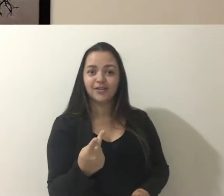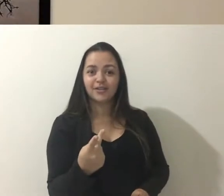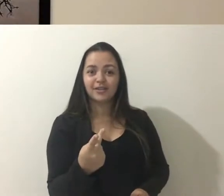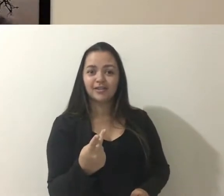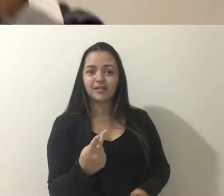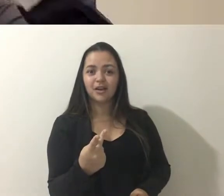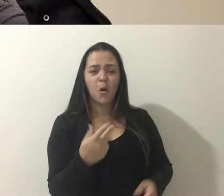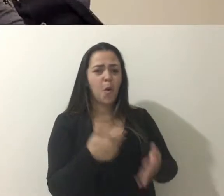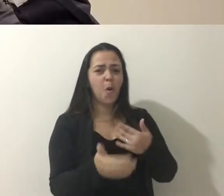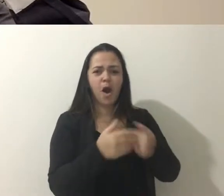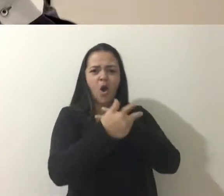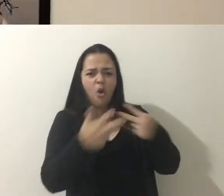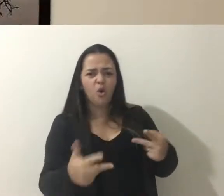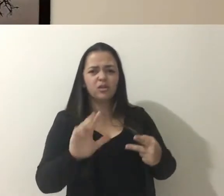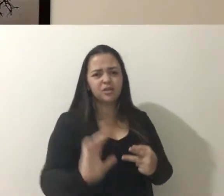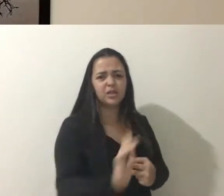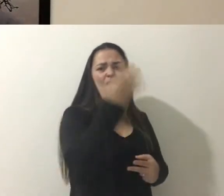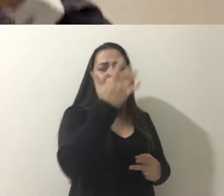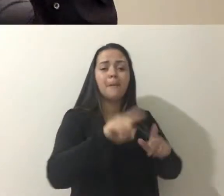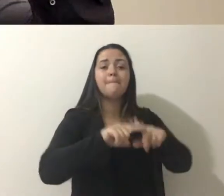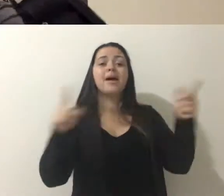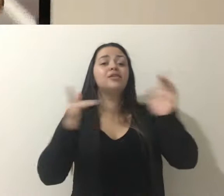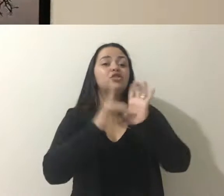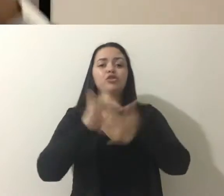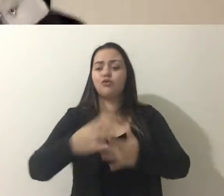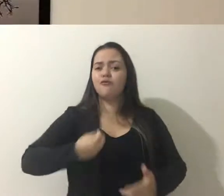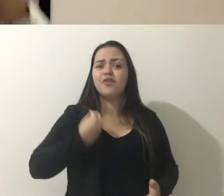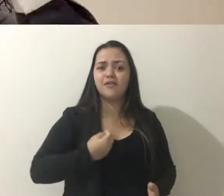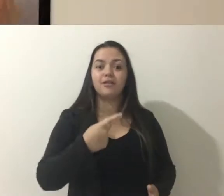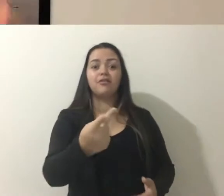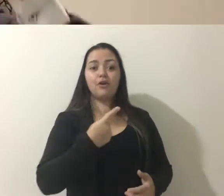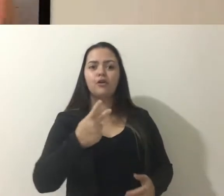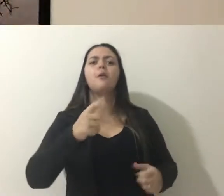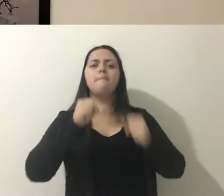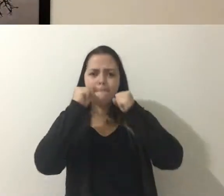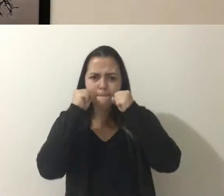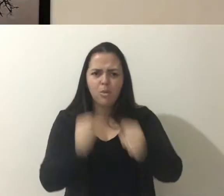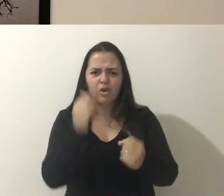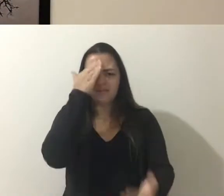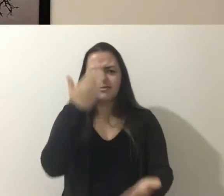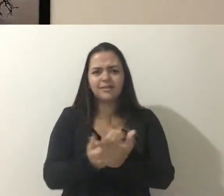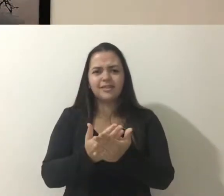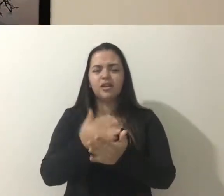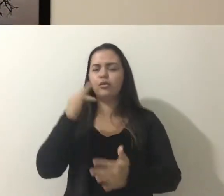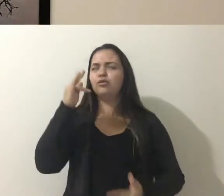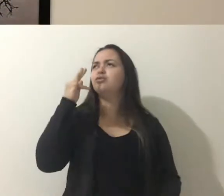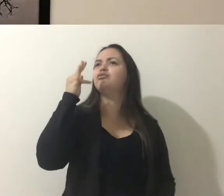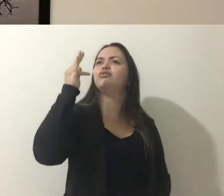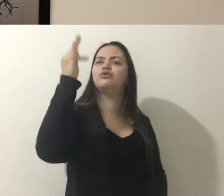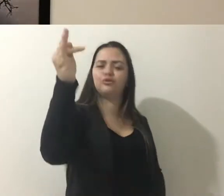circunstância difícil, porque Jesus vive, porque ele vive, eu e você podemos crer no